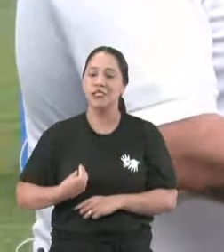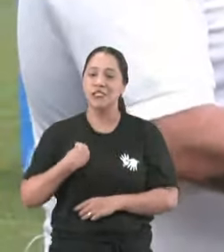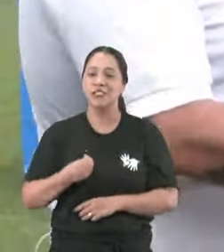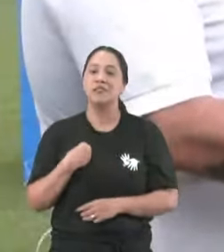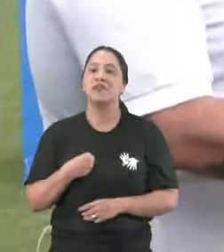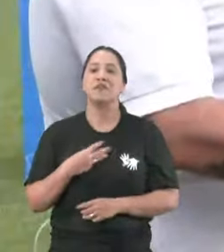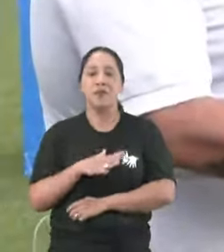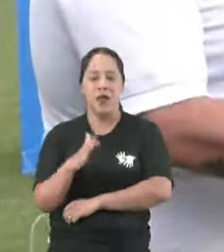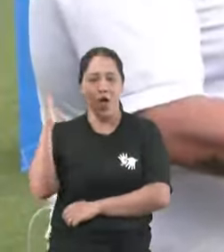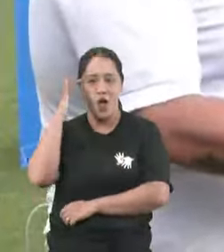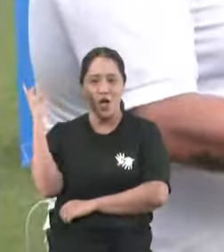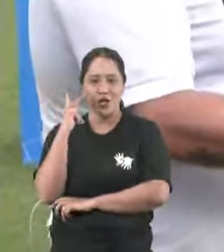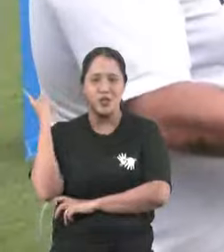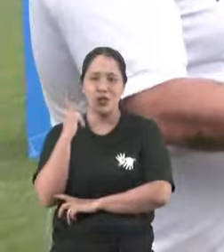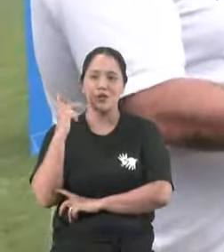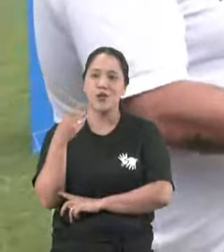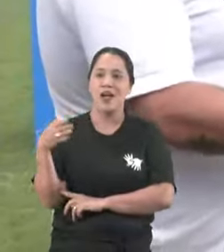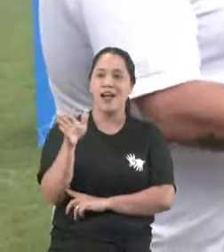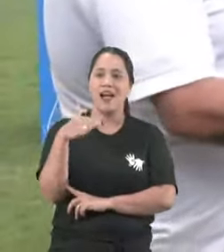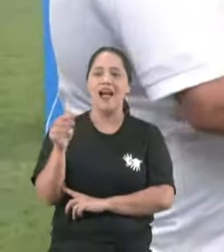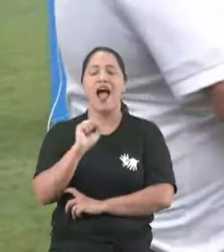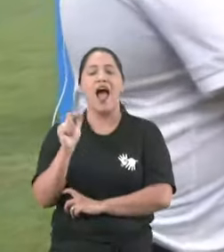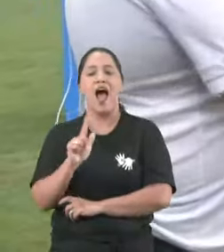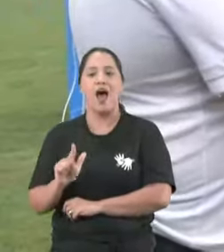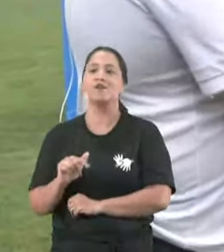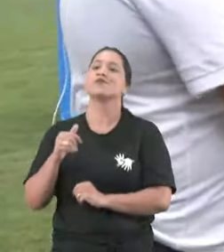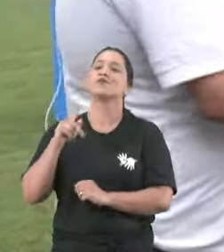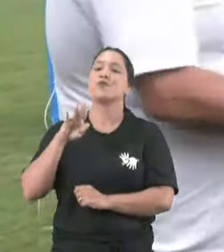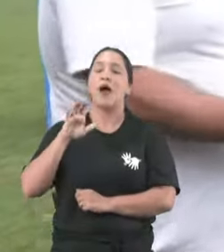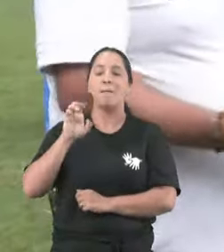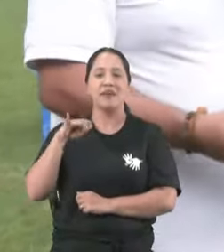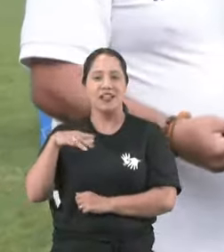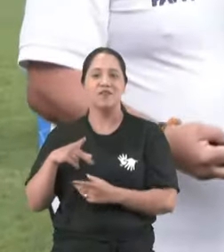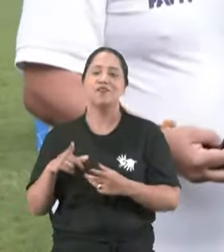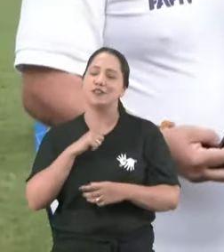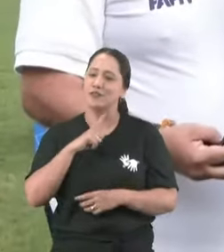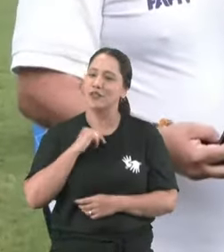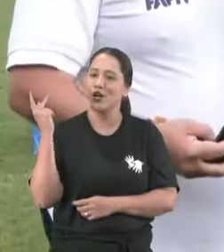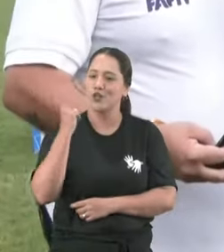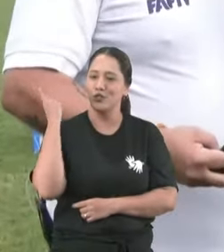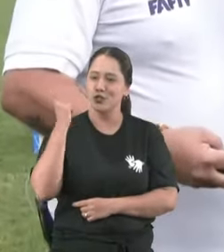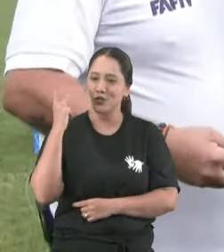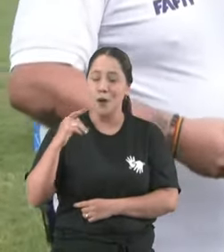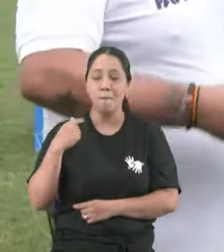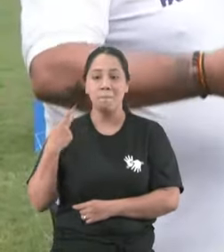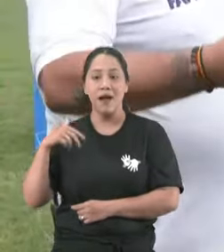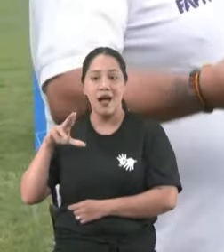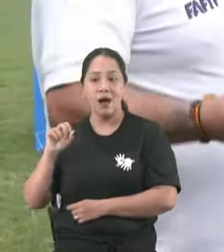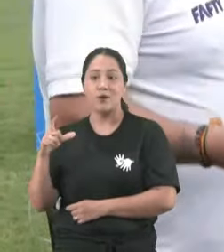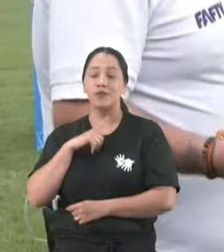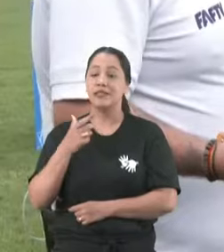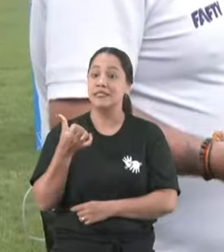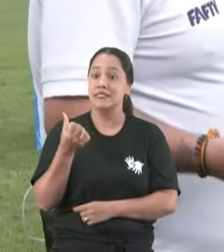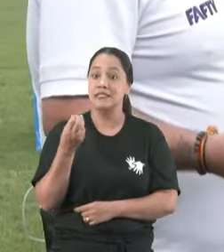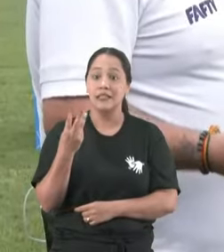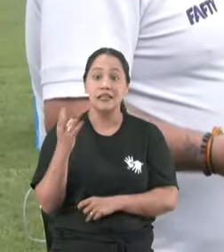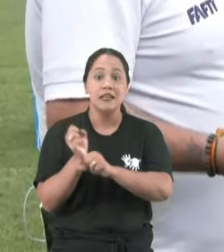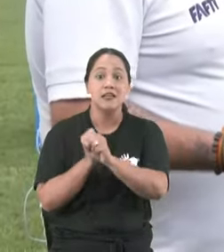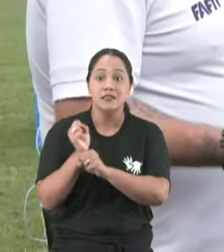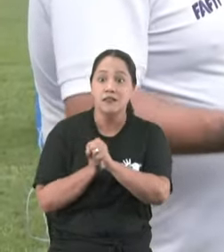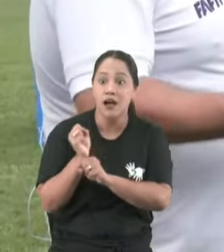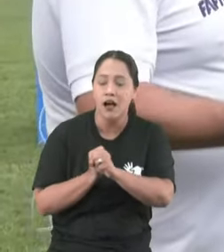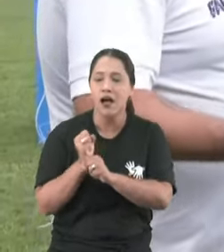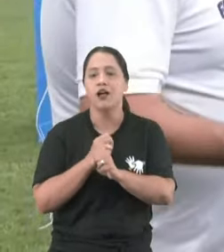o craque da história, cartão Azul Benefício, ao historiador Paulo Lima, que tem 63 anos de história